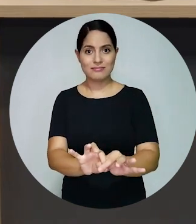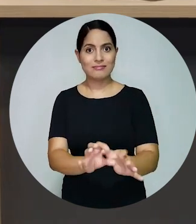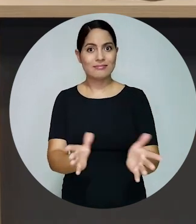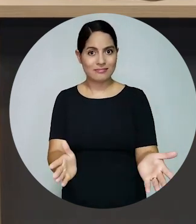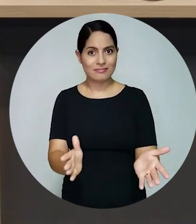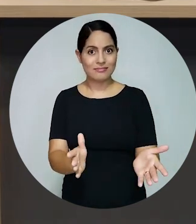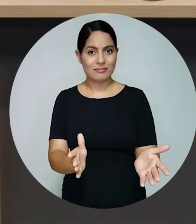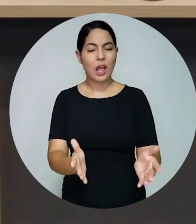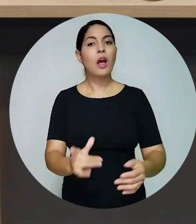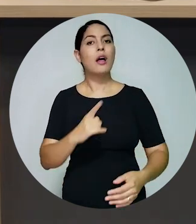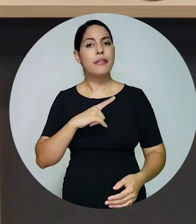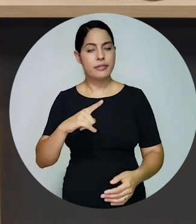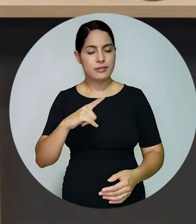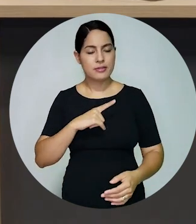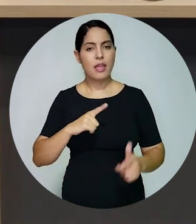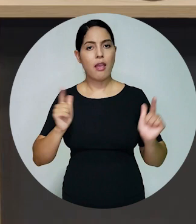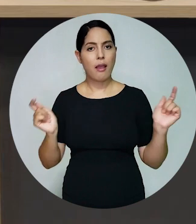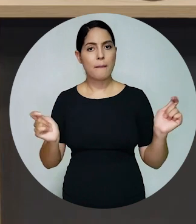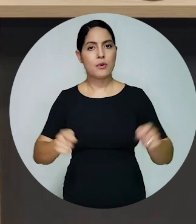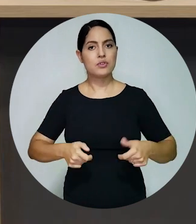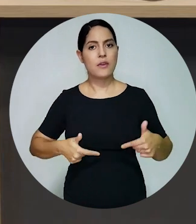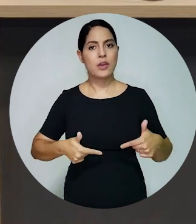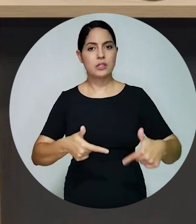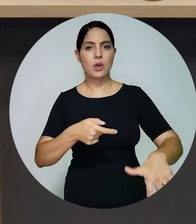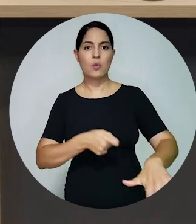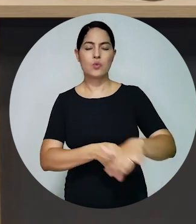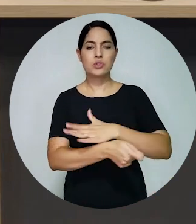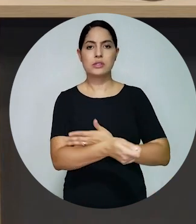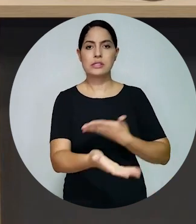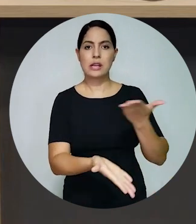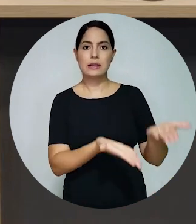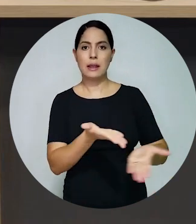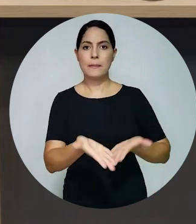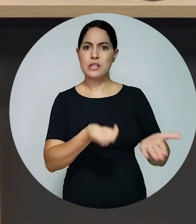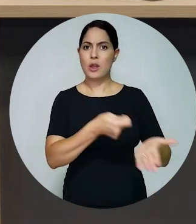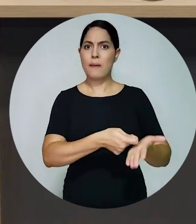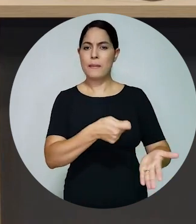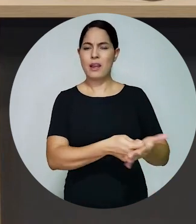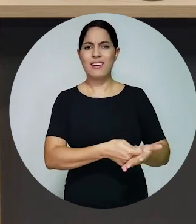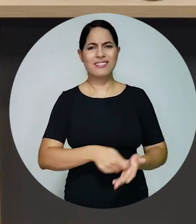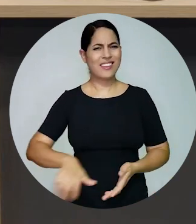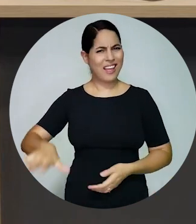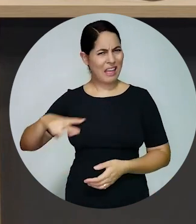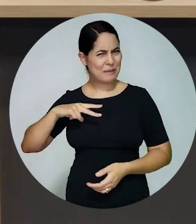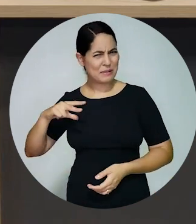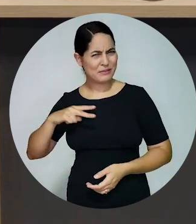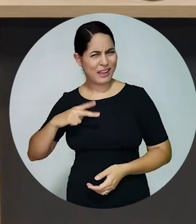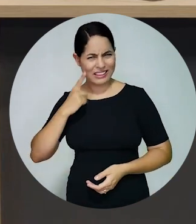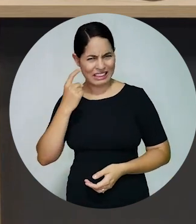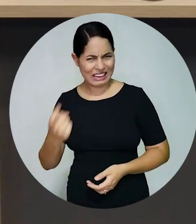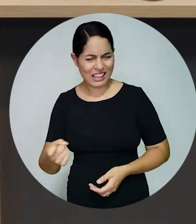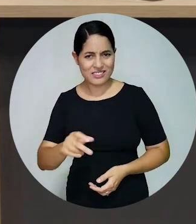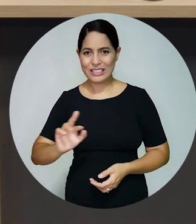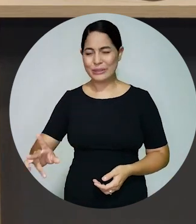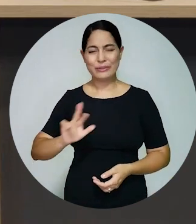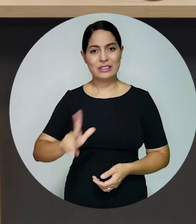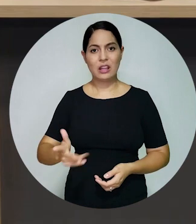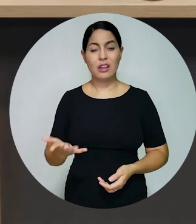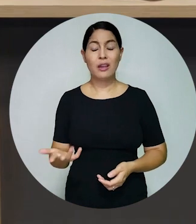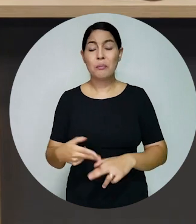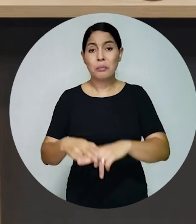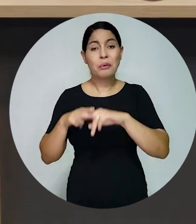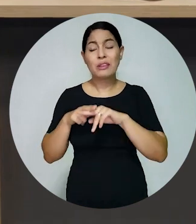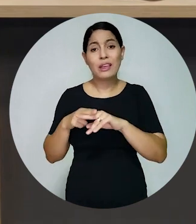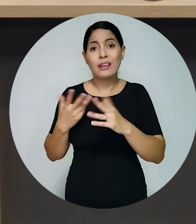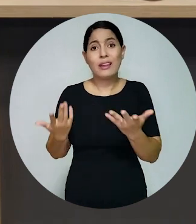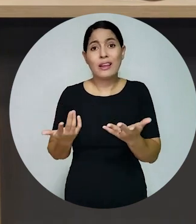investimento. Fiocruz aí, gente. Ele é obrigado a fazer investimento em tratamentos. A rede privada não tem interesse, porque não